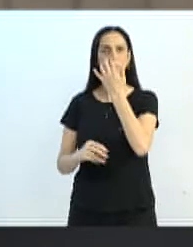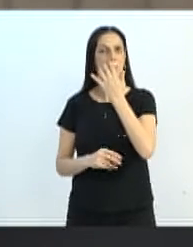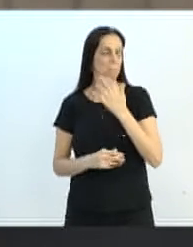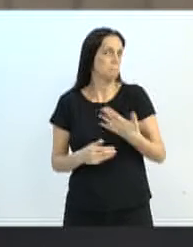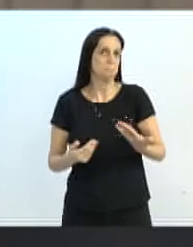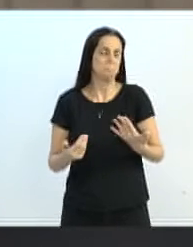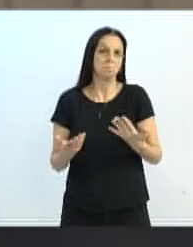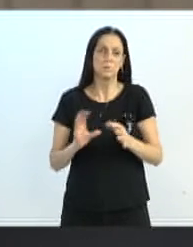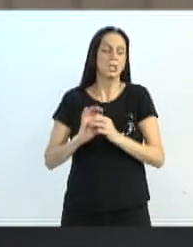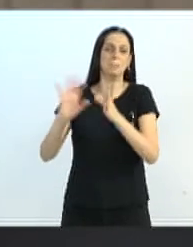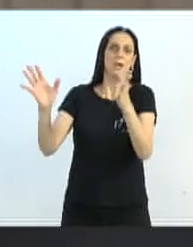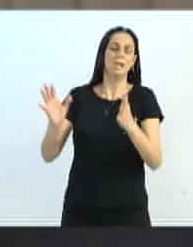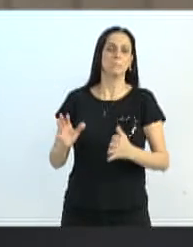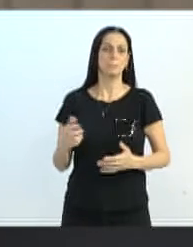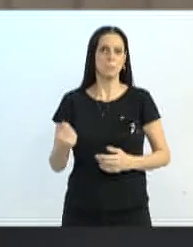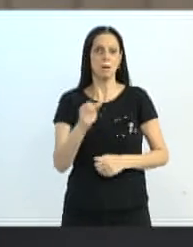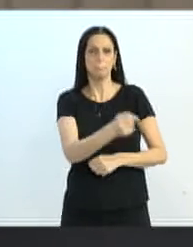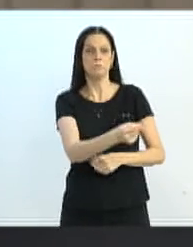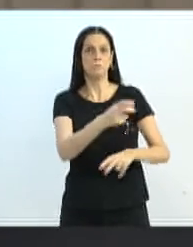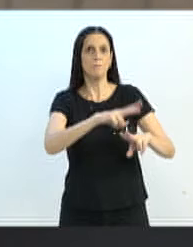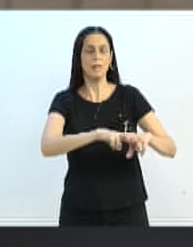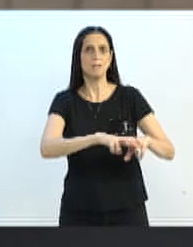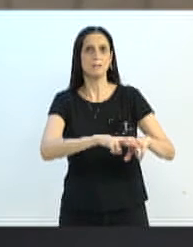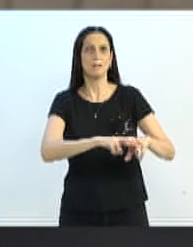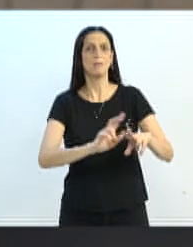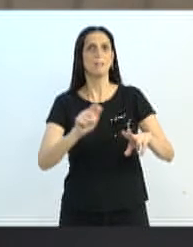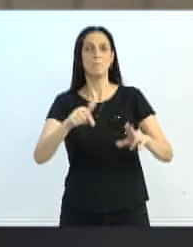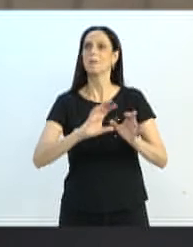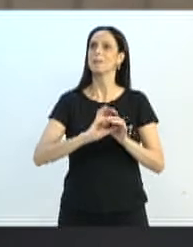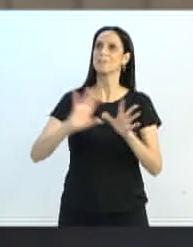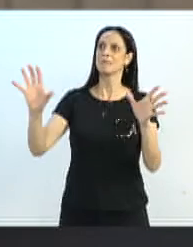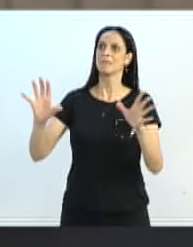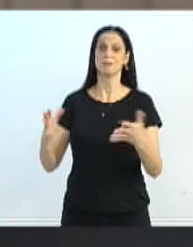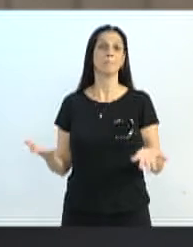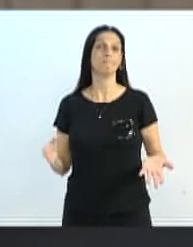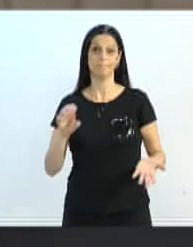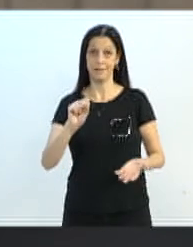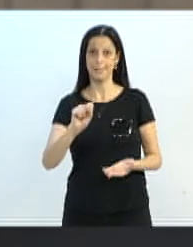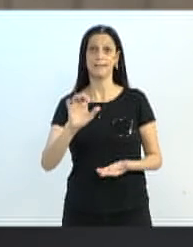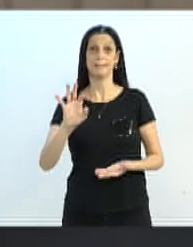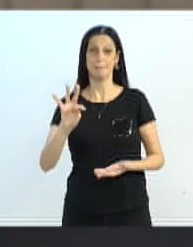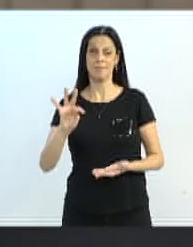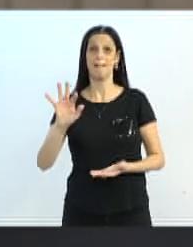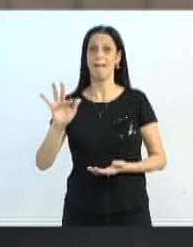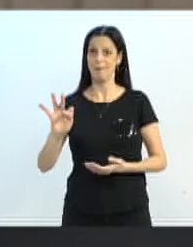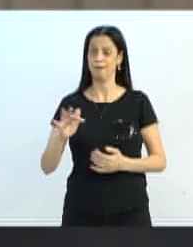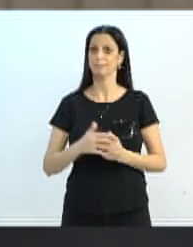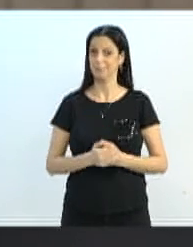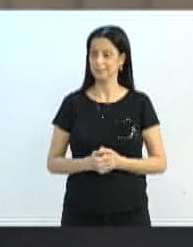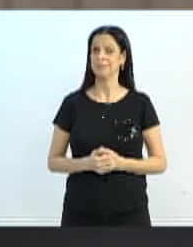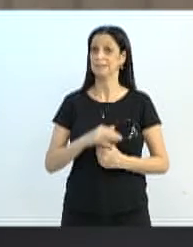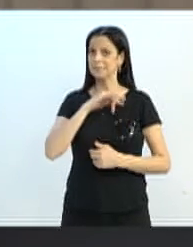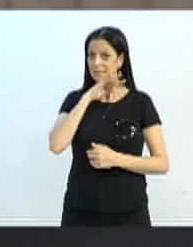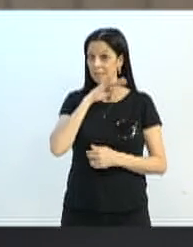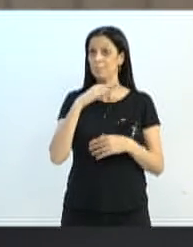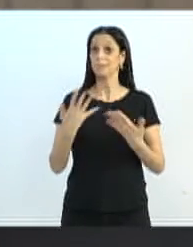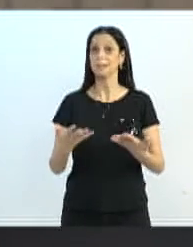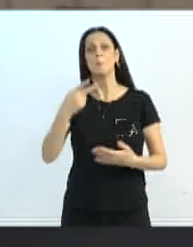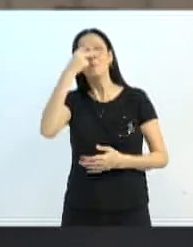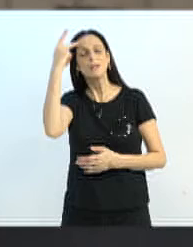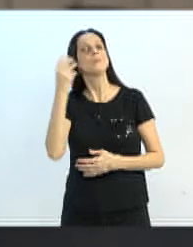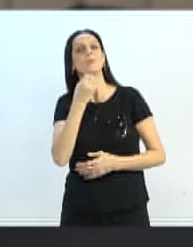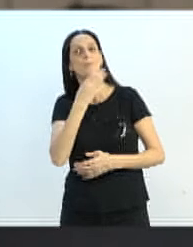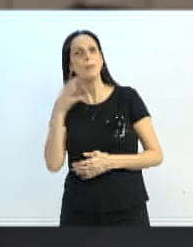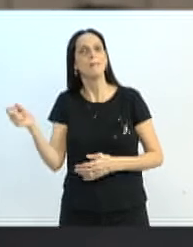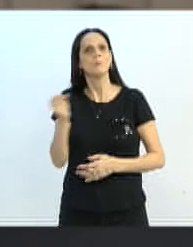sendo soltos, inclusive já estavam presos, estão sendo soltos pelo STF. E pessoas de bem estão sendo presas. Então